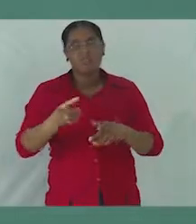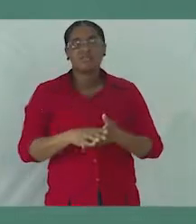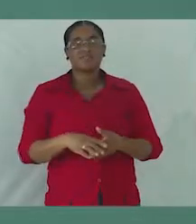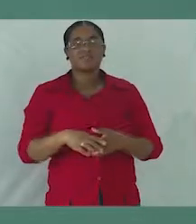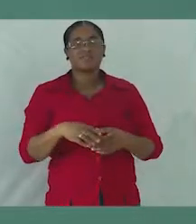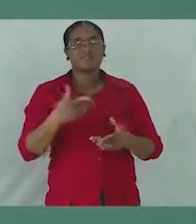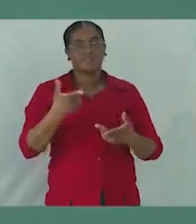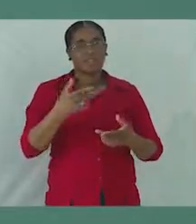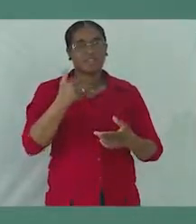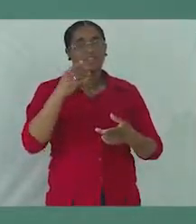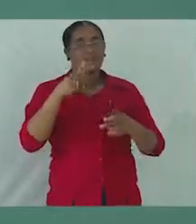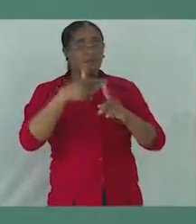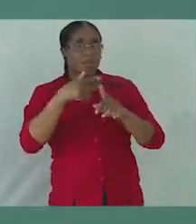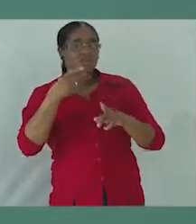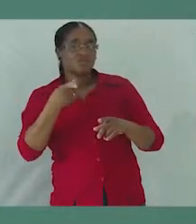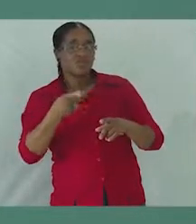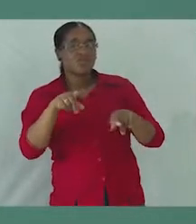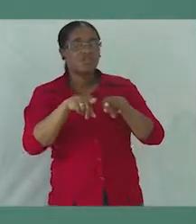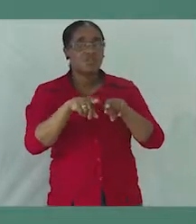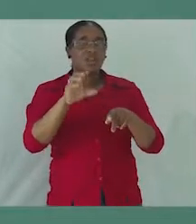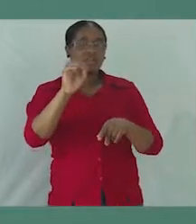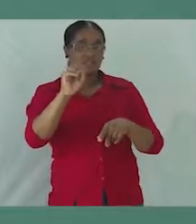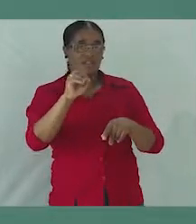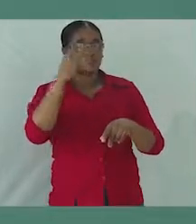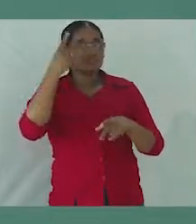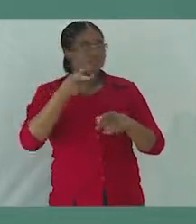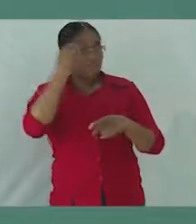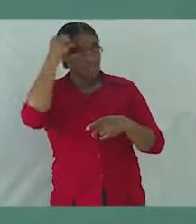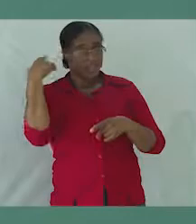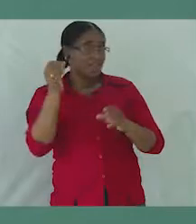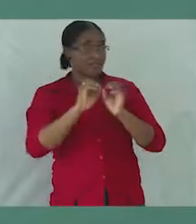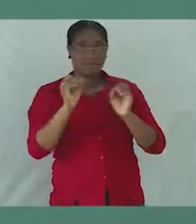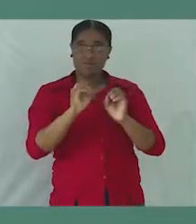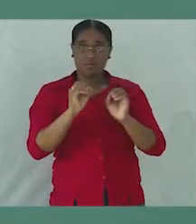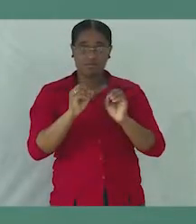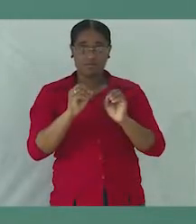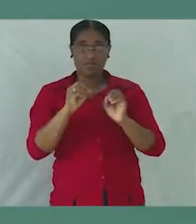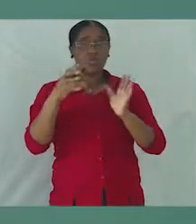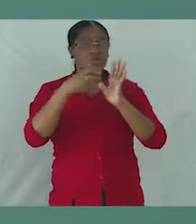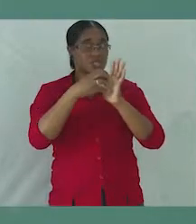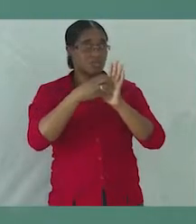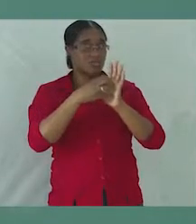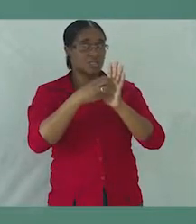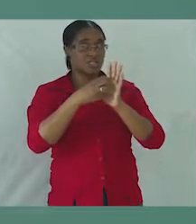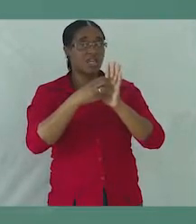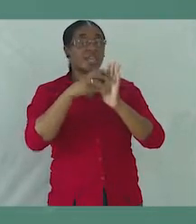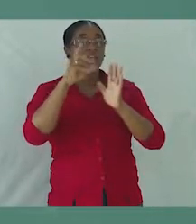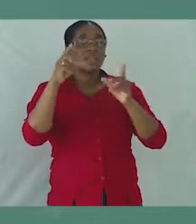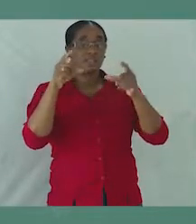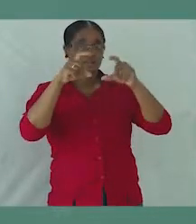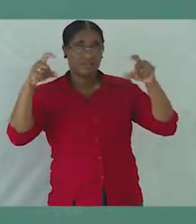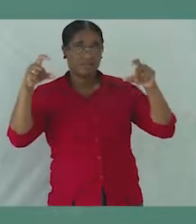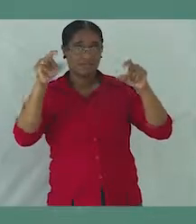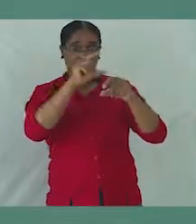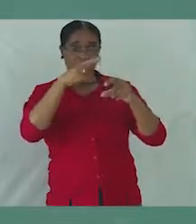9 igual a 0. Certo? Não esquecer nunca do símbolo de equivalência.